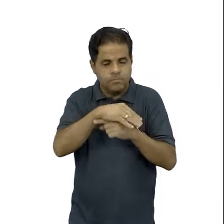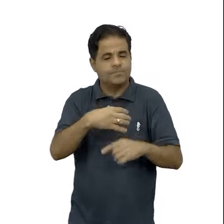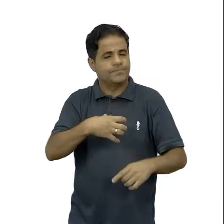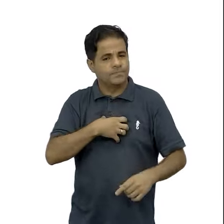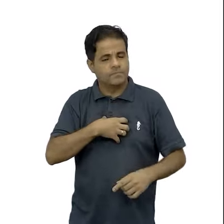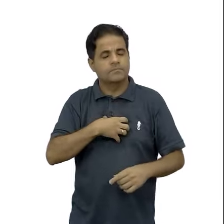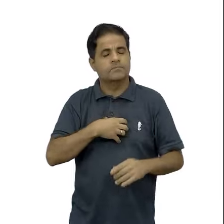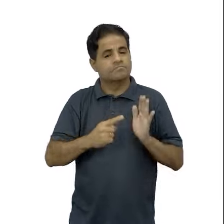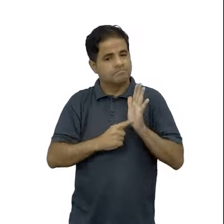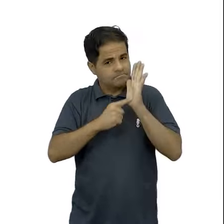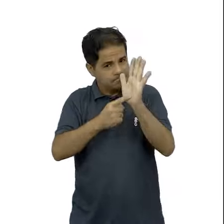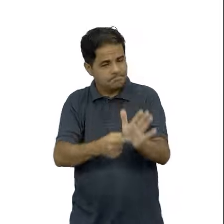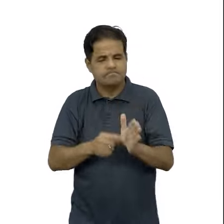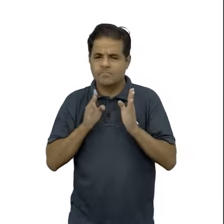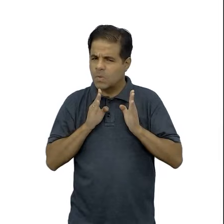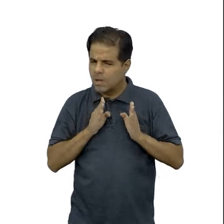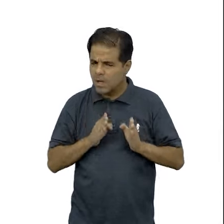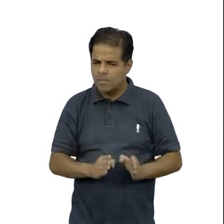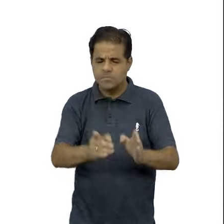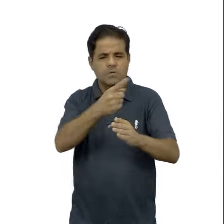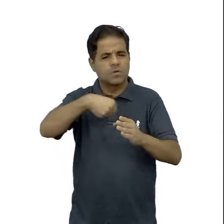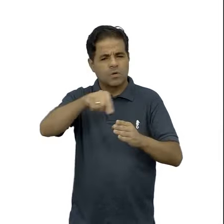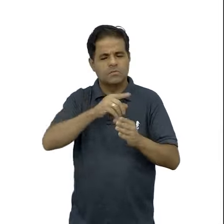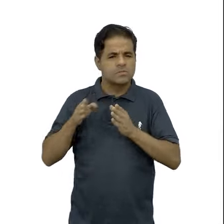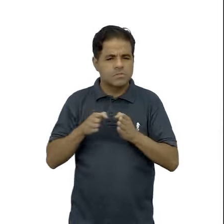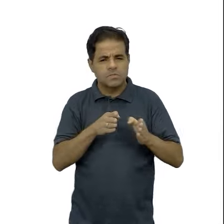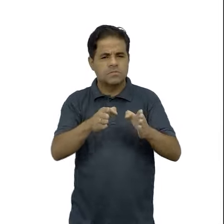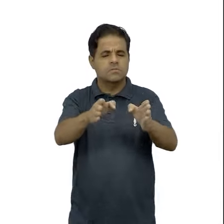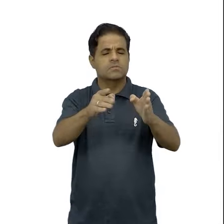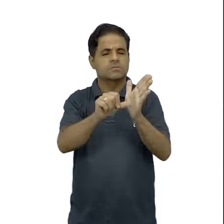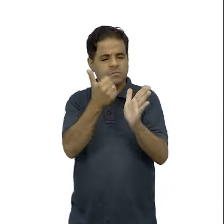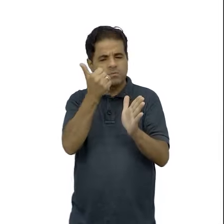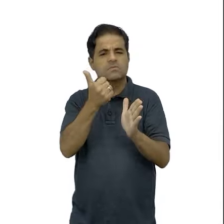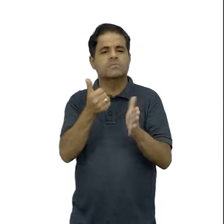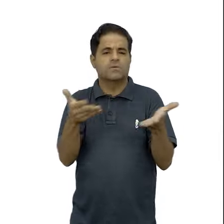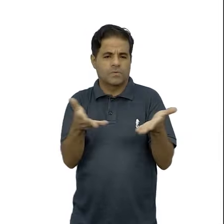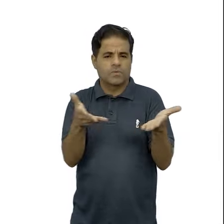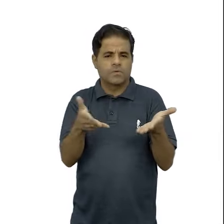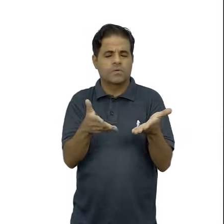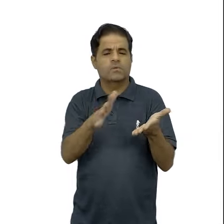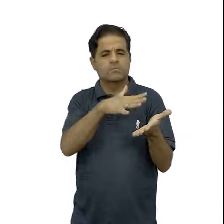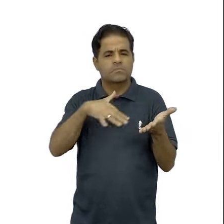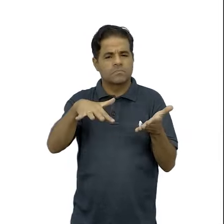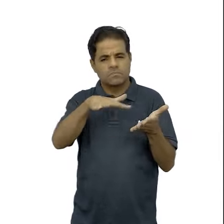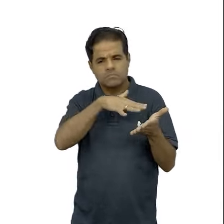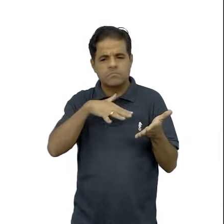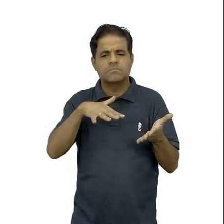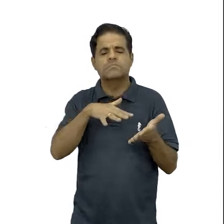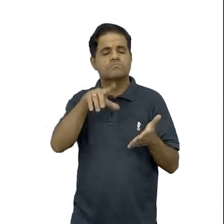de indicar a rota do nosso caminhar neste primeiro momento.